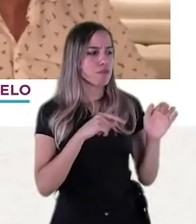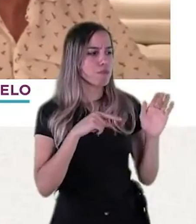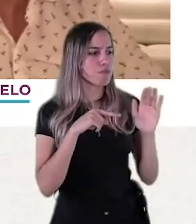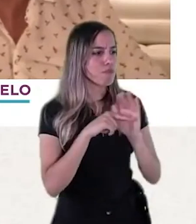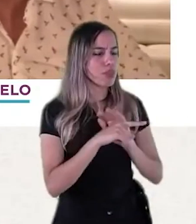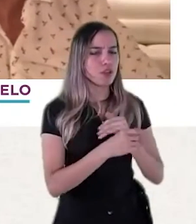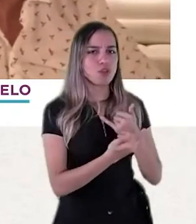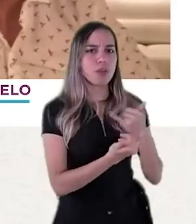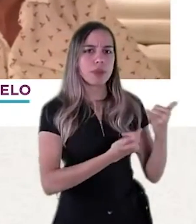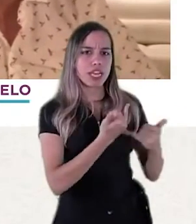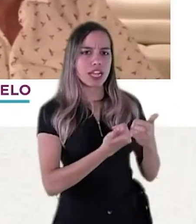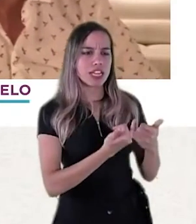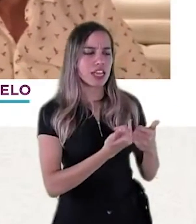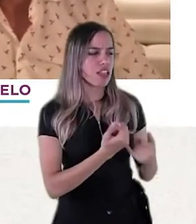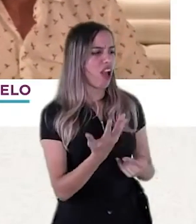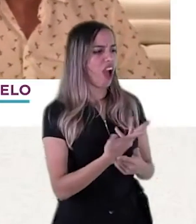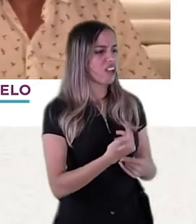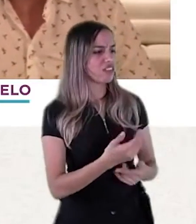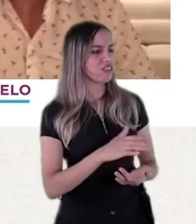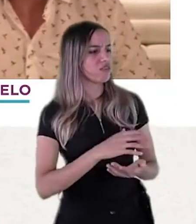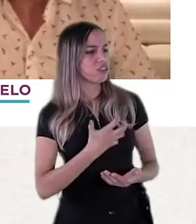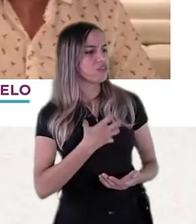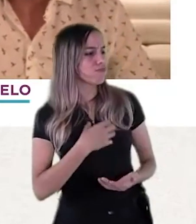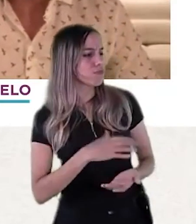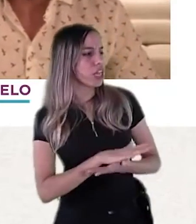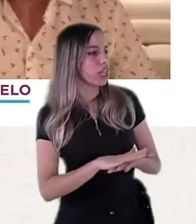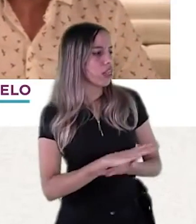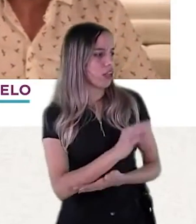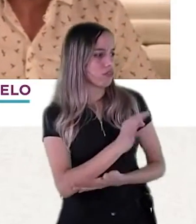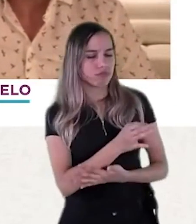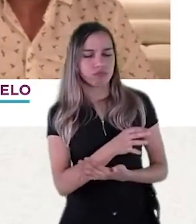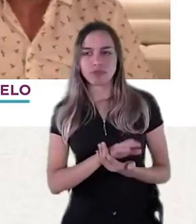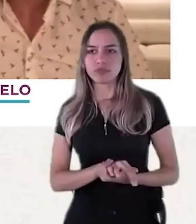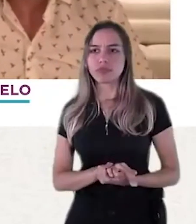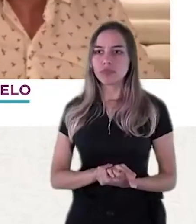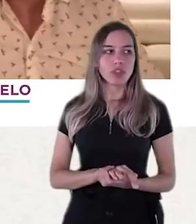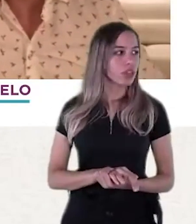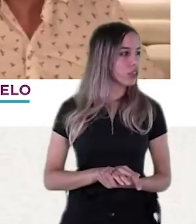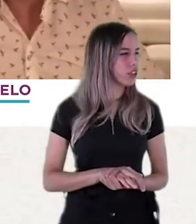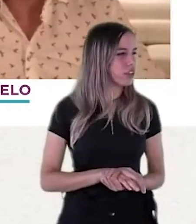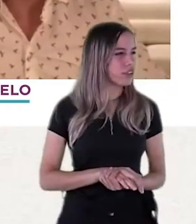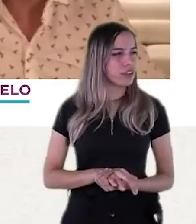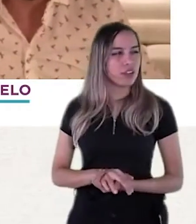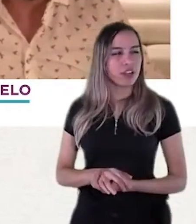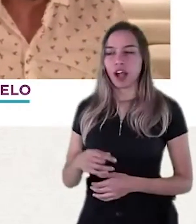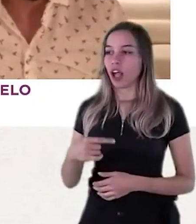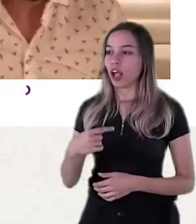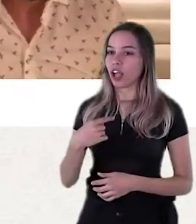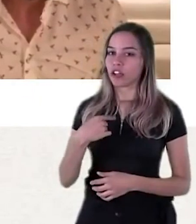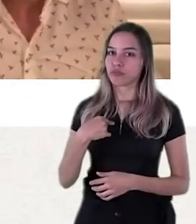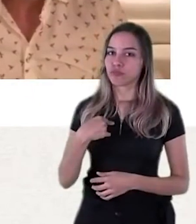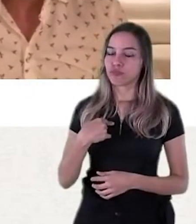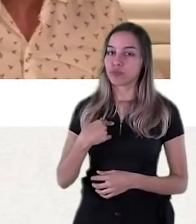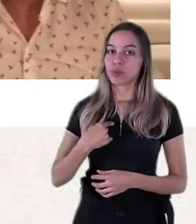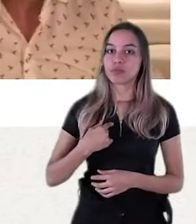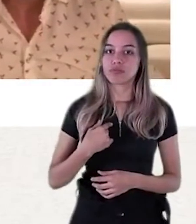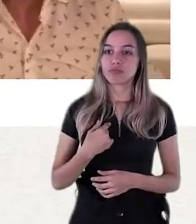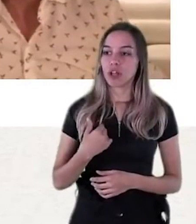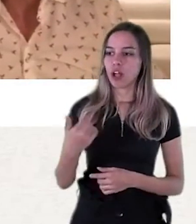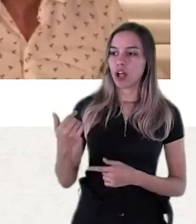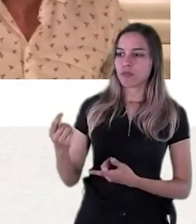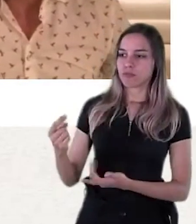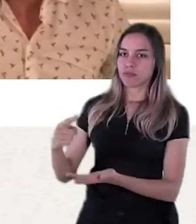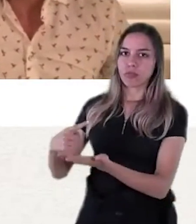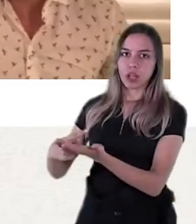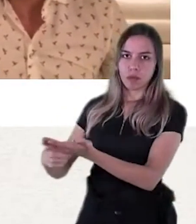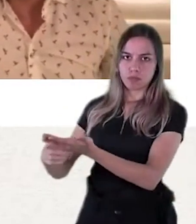quê? Vamos lá, conta. Porque eu fui convidado a fazer a divulgação do meu livro. E